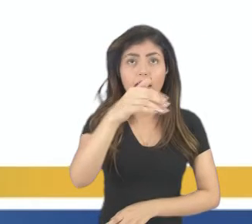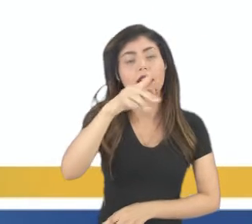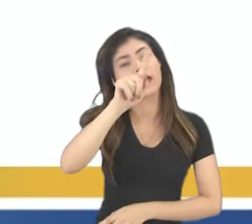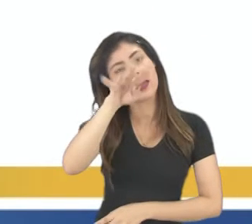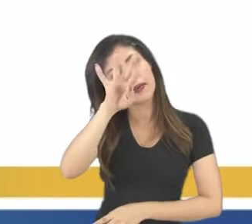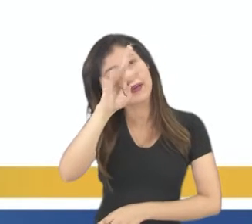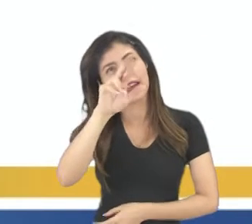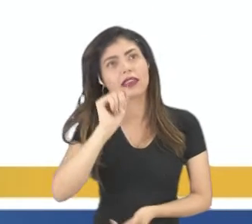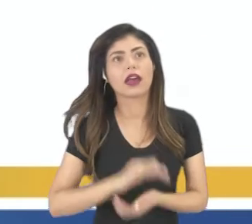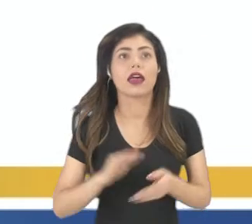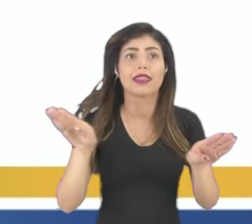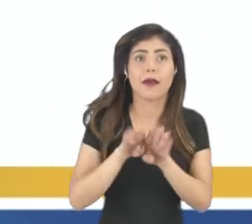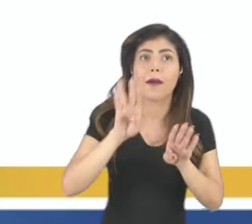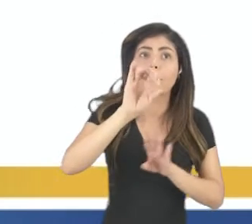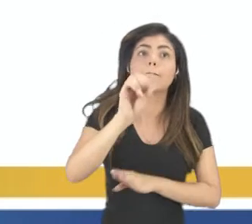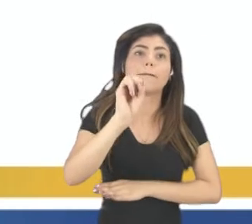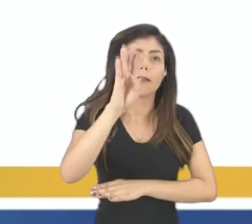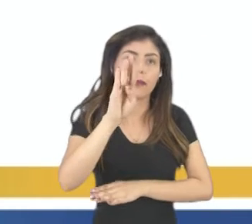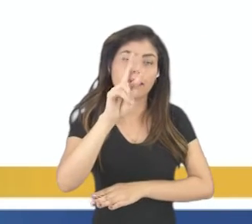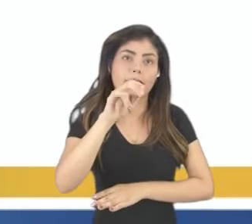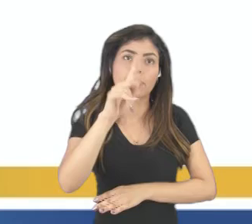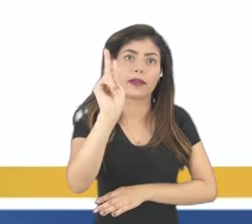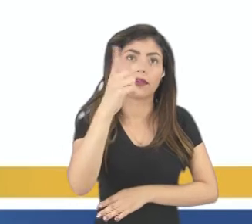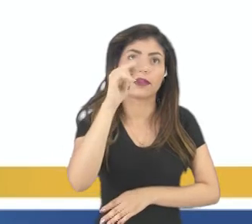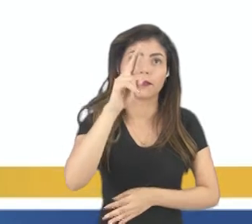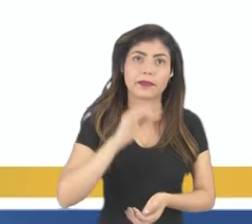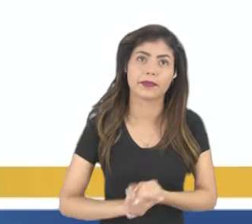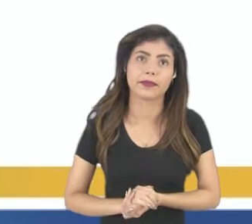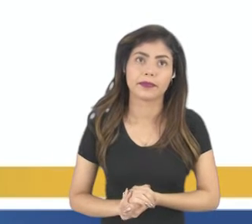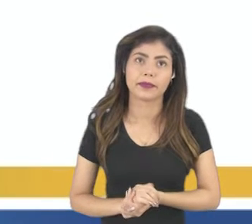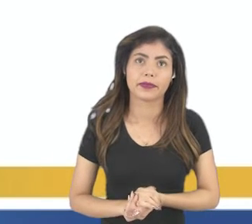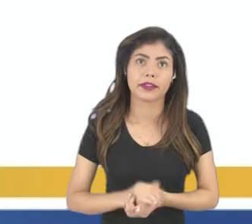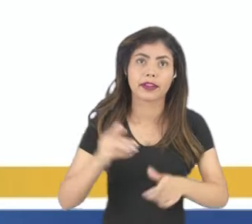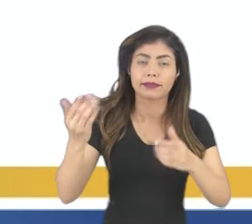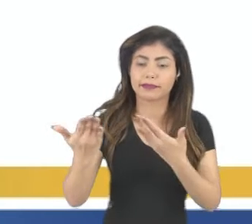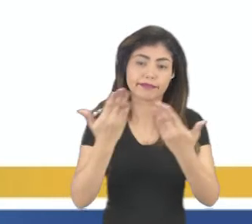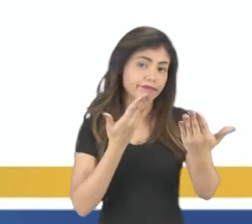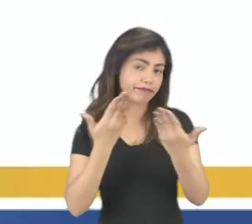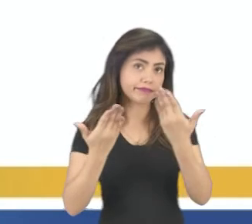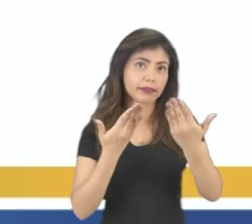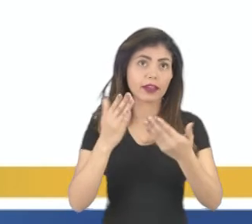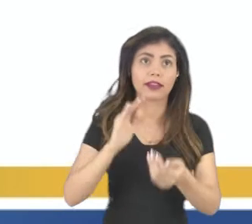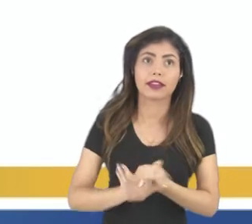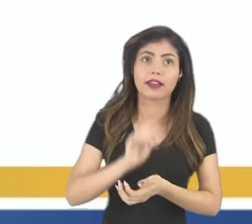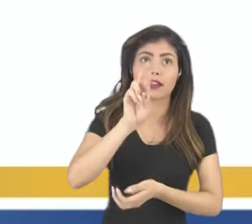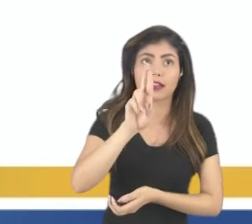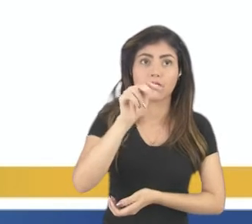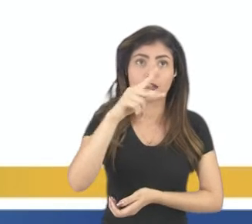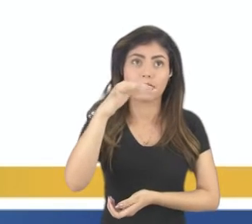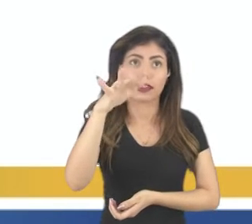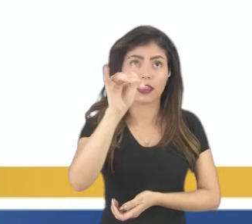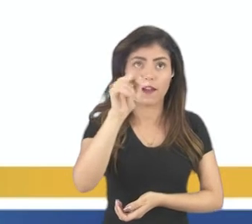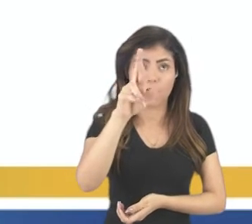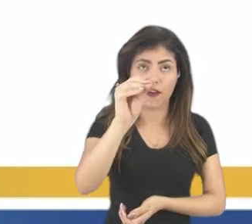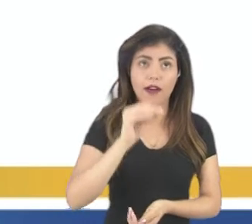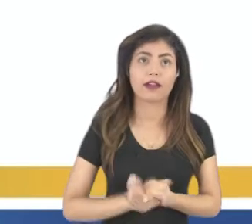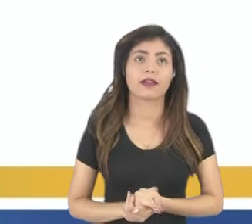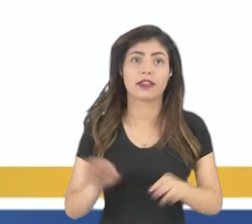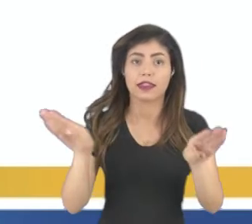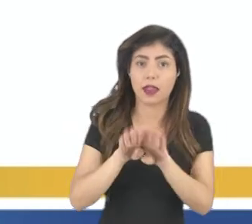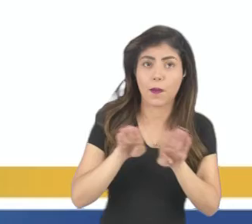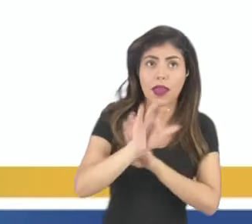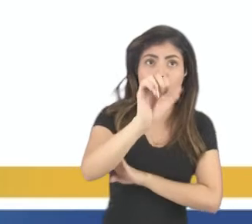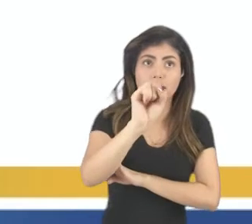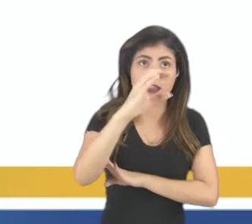é o trabalho de Bohr também foi relacionado com o trabalho de Rutherford os Frades esse cheguei aquele